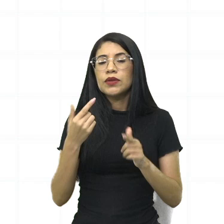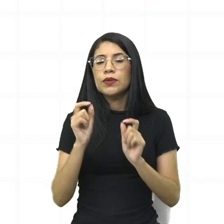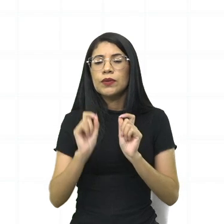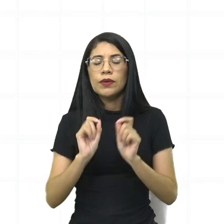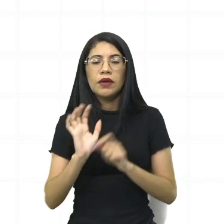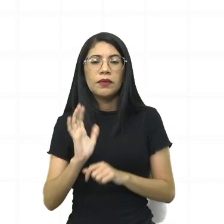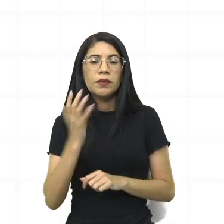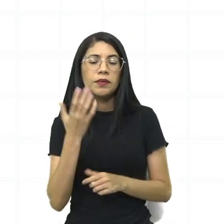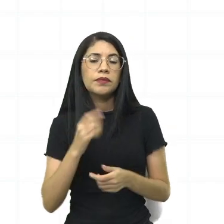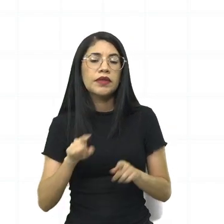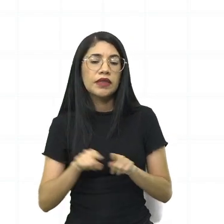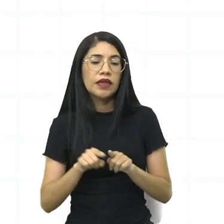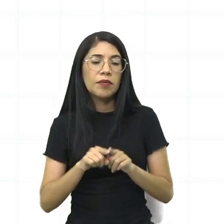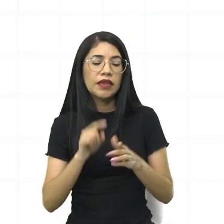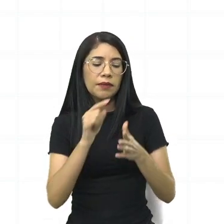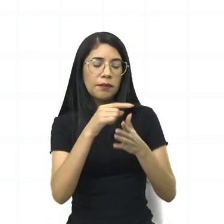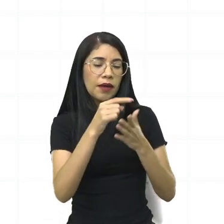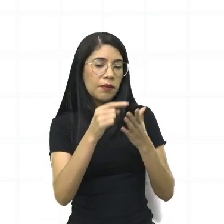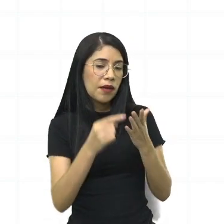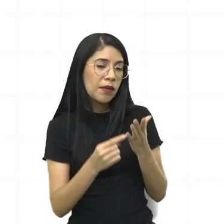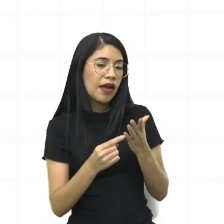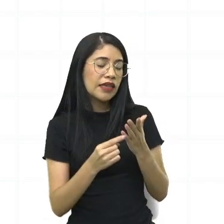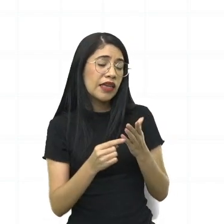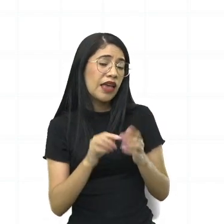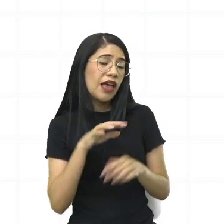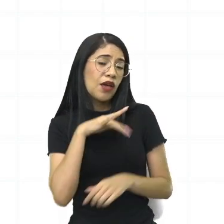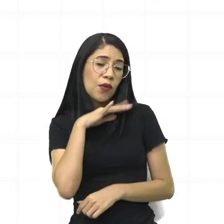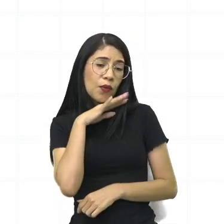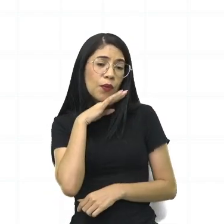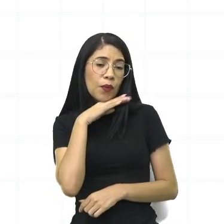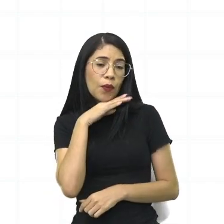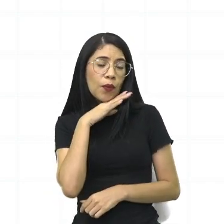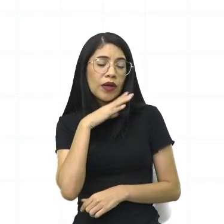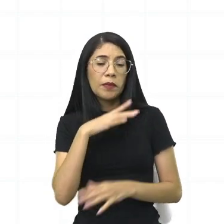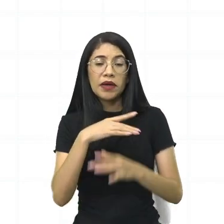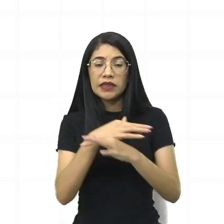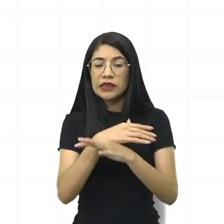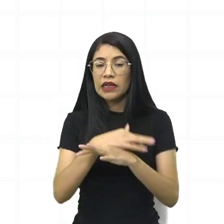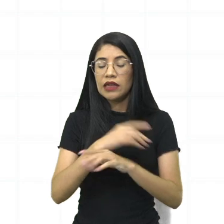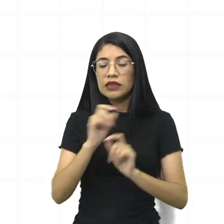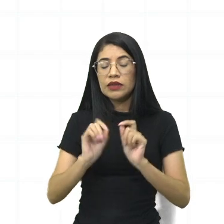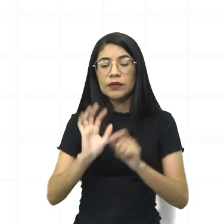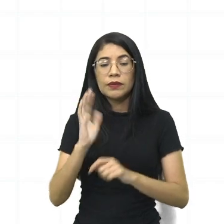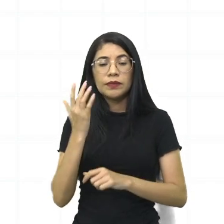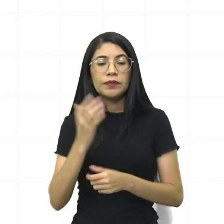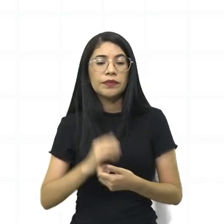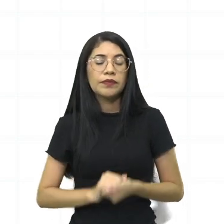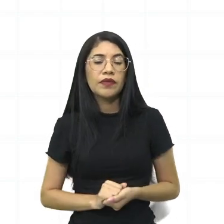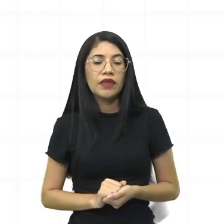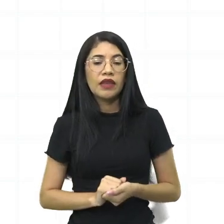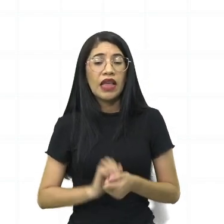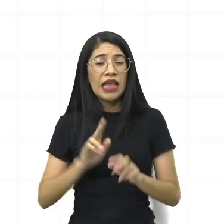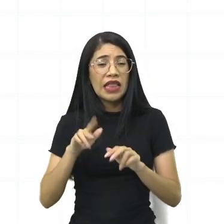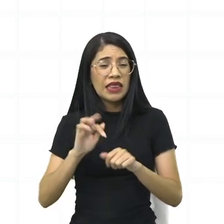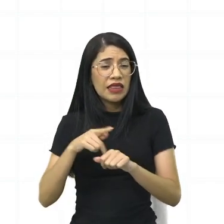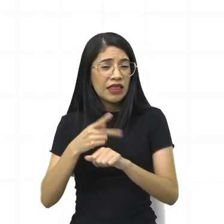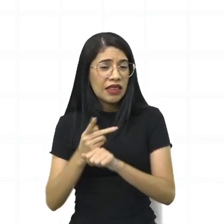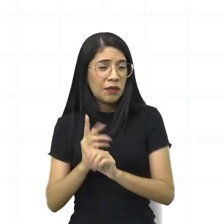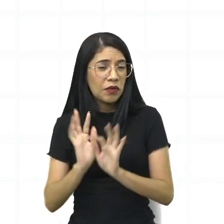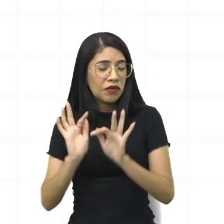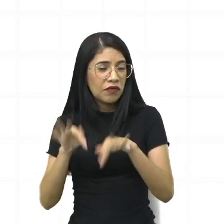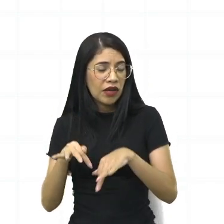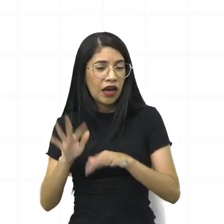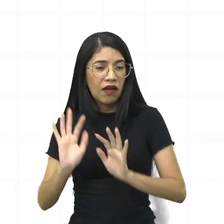quesito que acaba manchando todo o colorido e beleza da cidade. Após a festa, a rua fica cheia